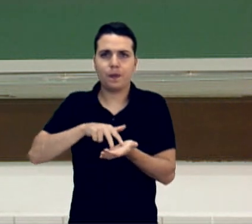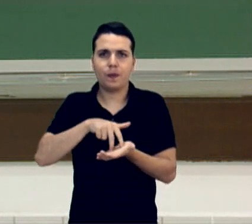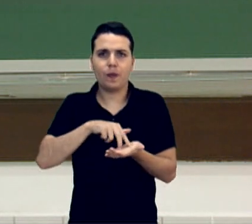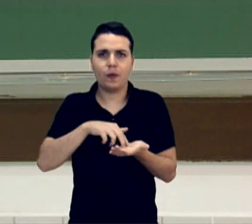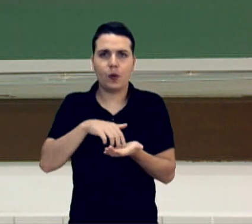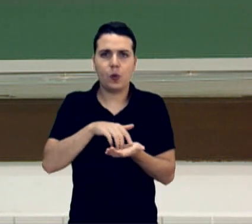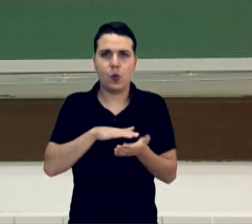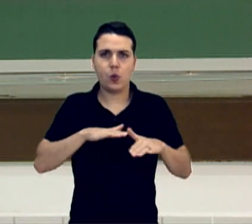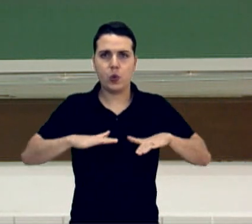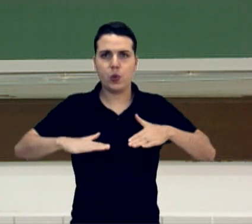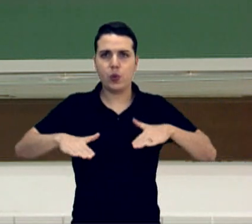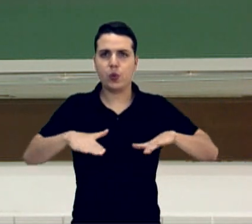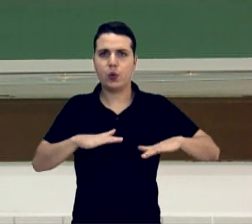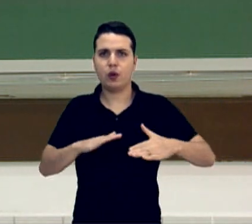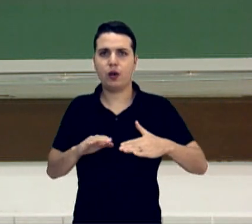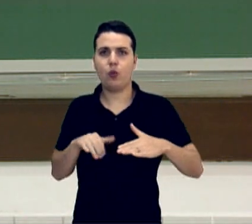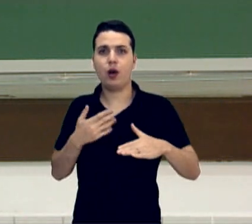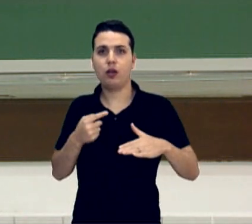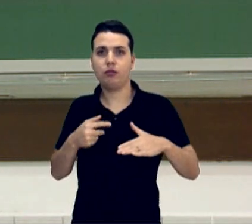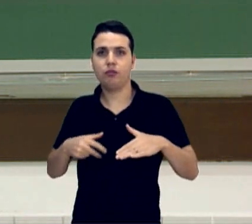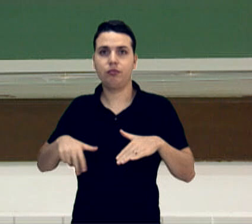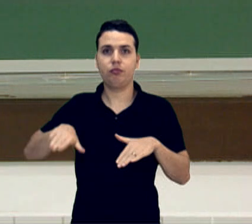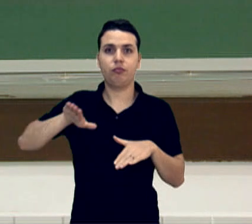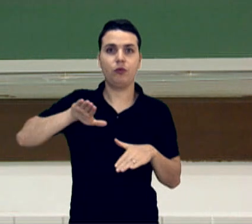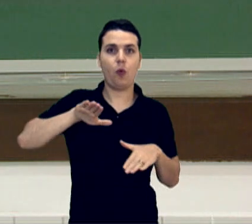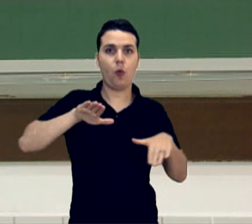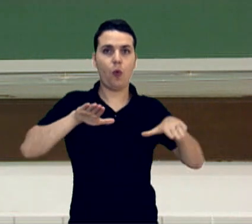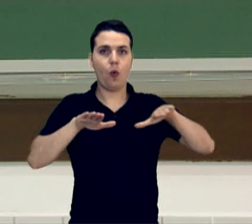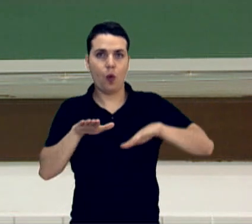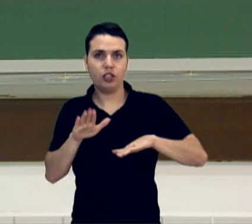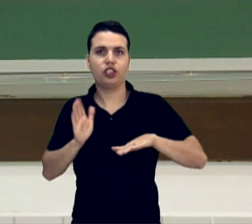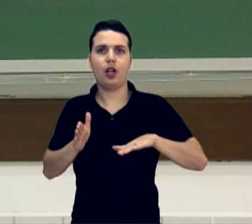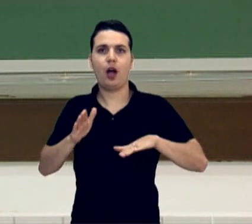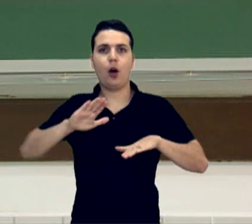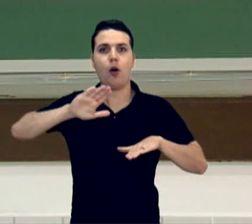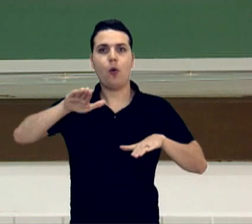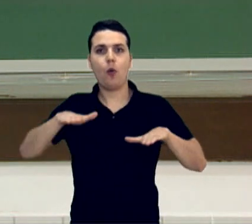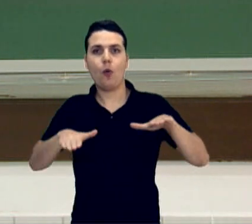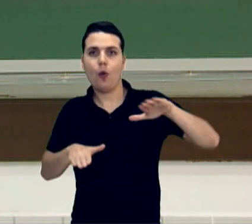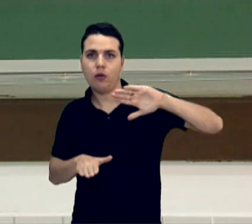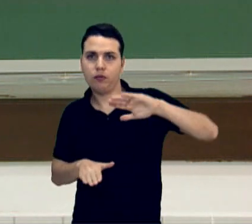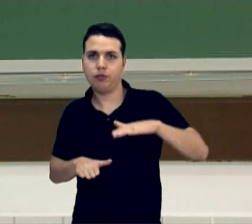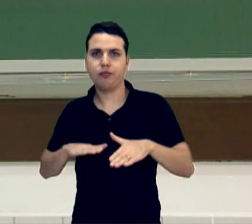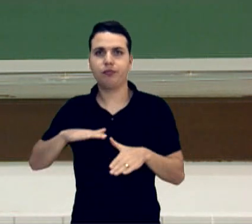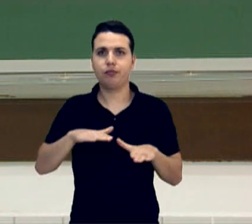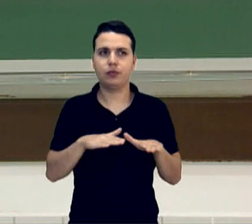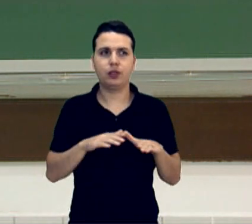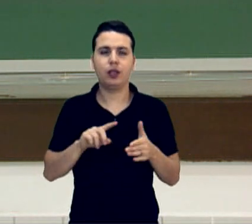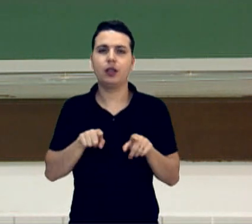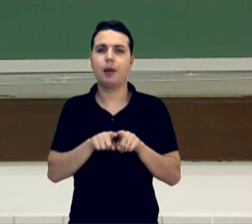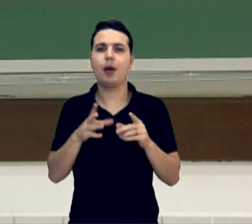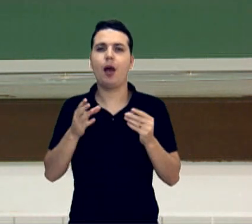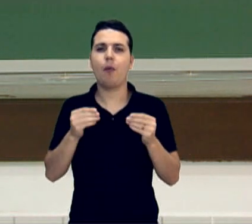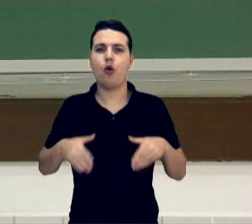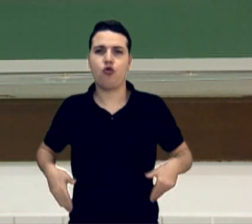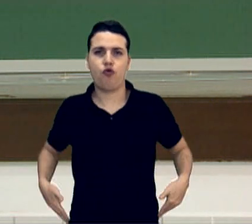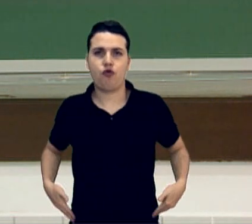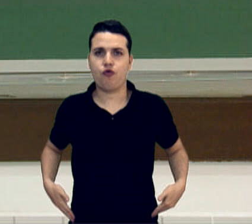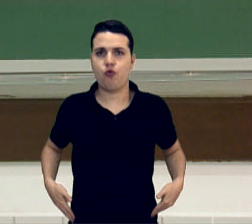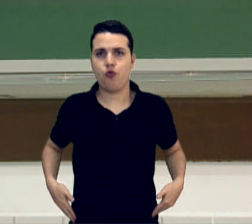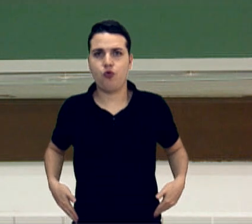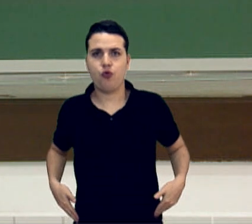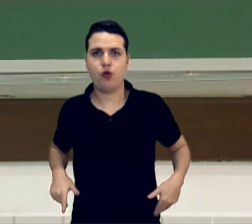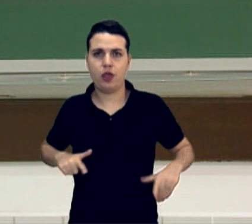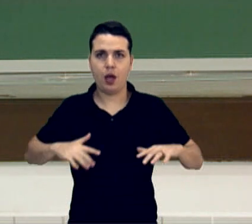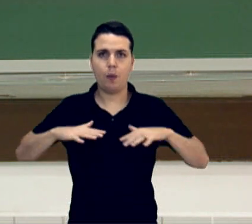tá? Quando um sai do chão, o outro já está firmado, né? Que são também muito quadril,